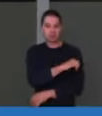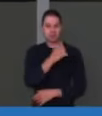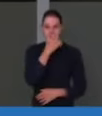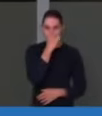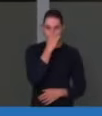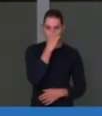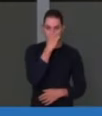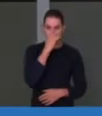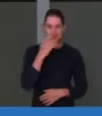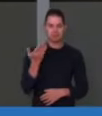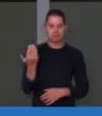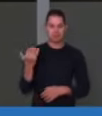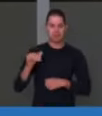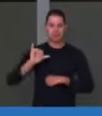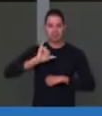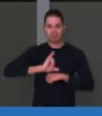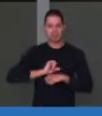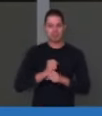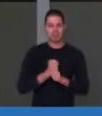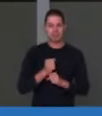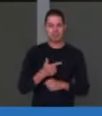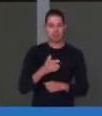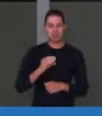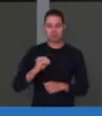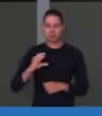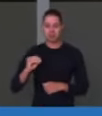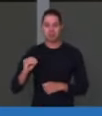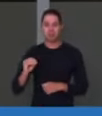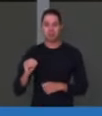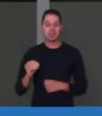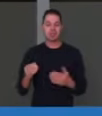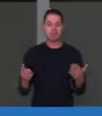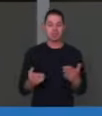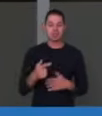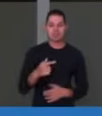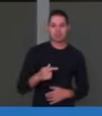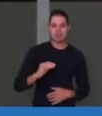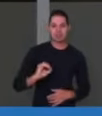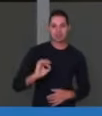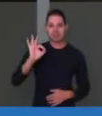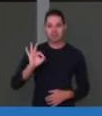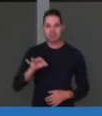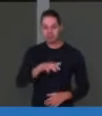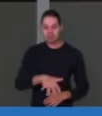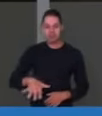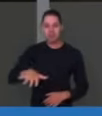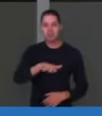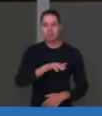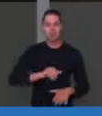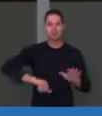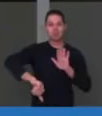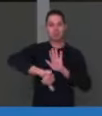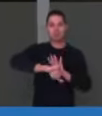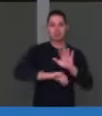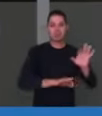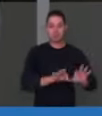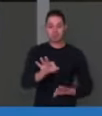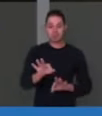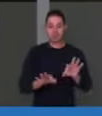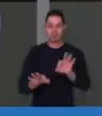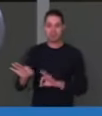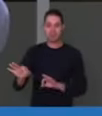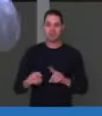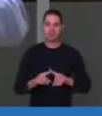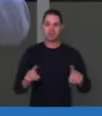capital federal durante 200 anos tem 70% do seu território dominado pelo crime organizado, mas isso